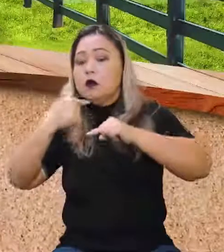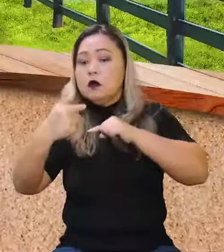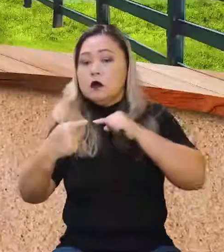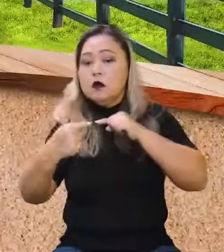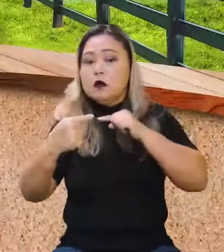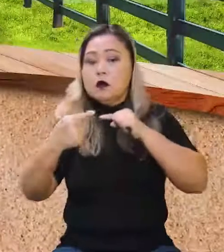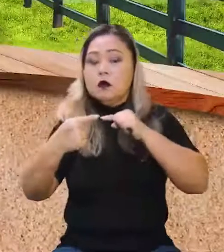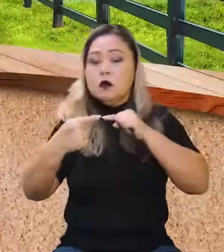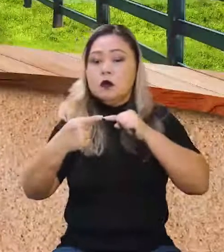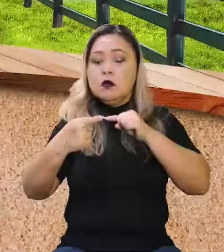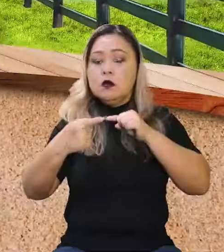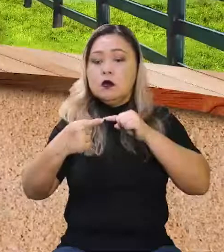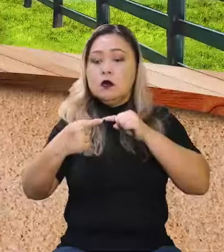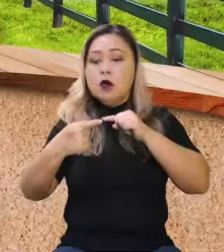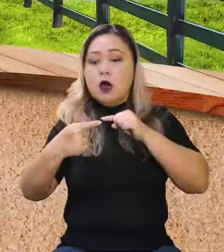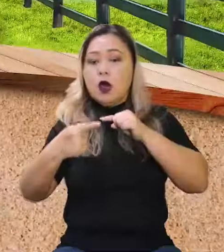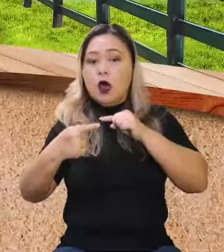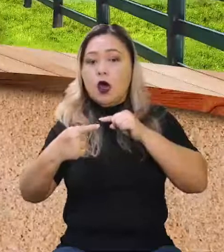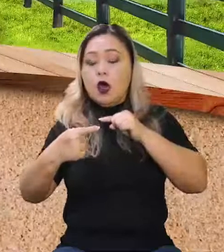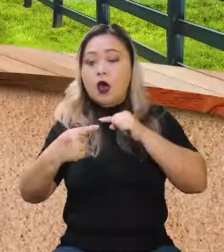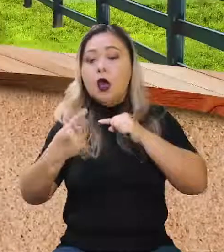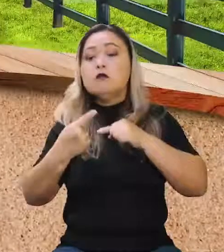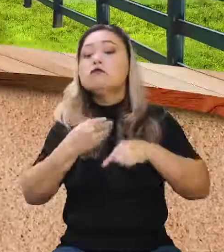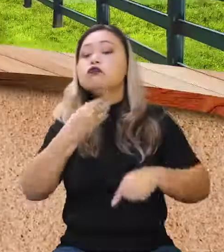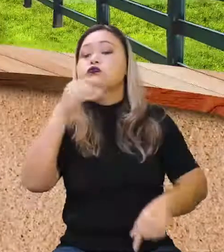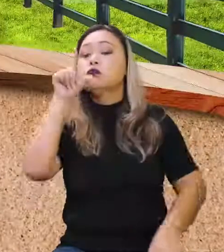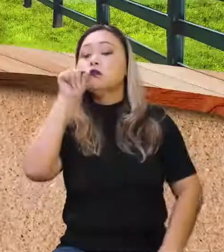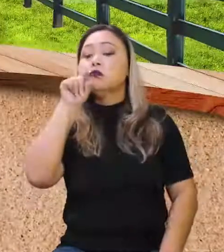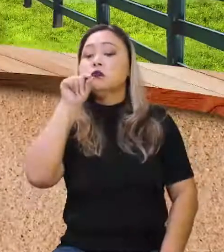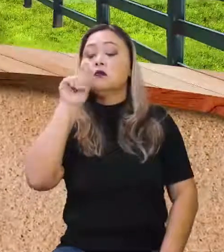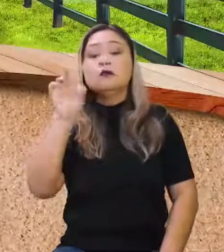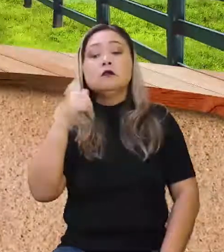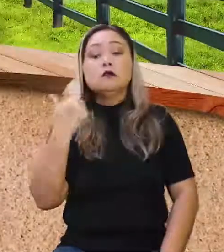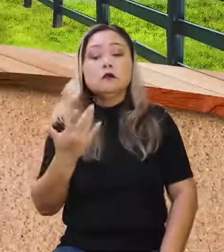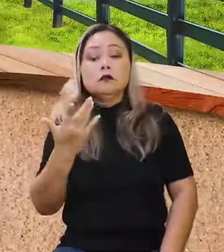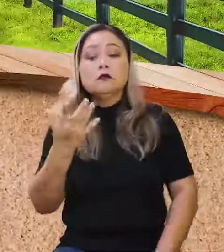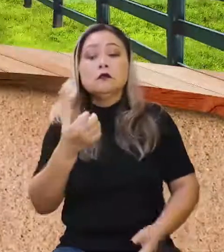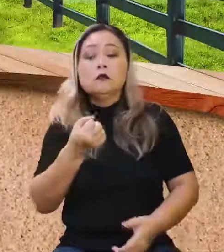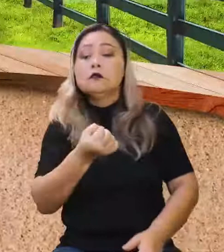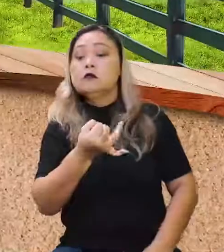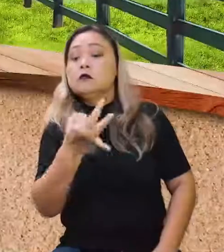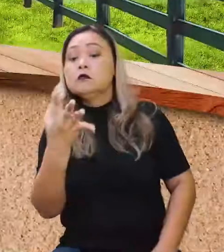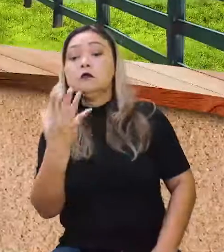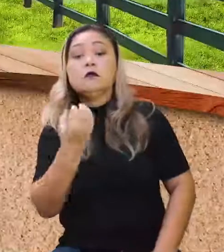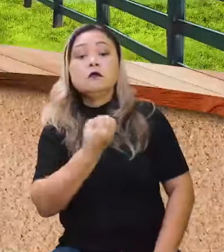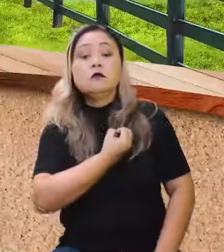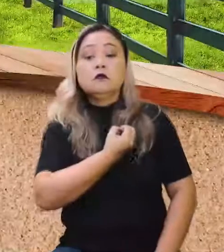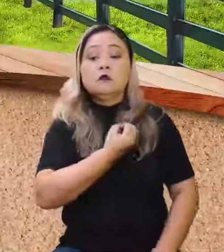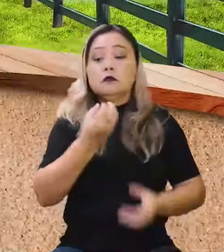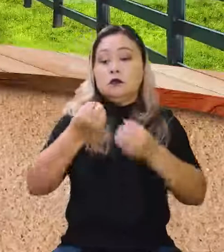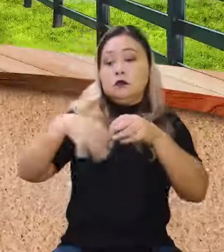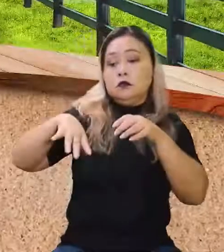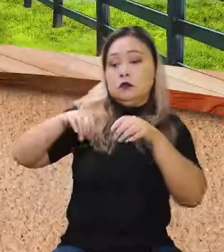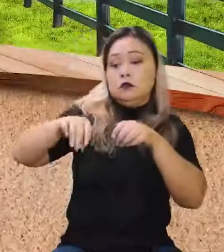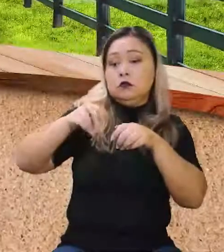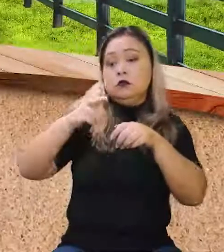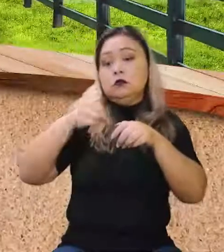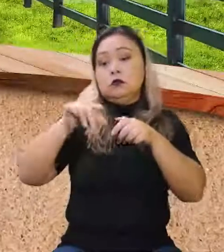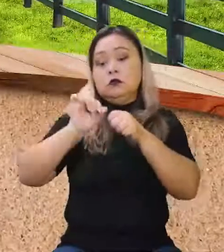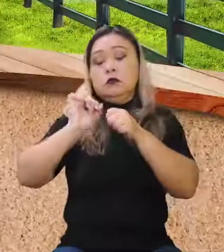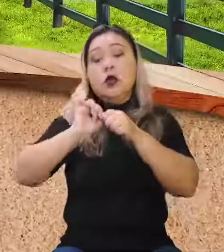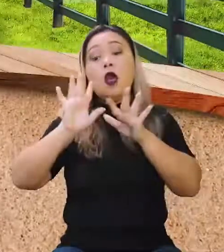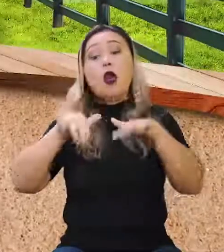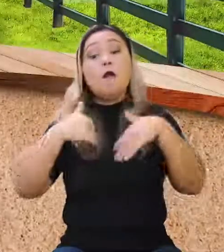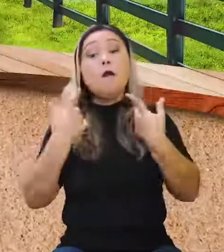da estruticultura, na produção de avestruz. Uma delas é a quantidade de ovos, mas não só a quantidade, mas